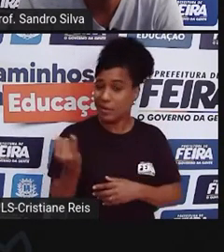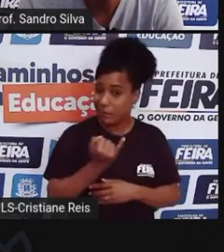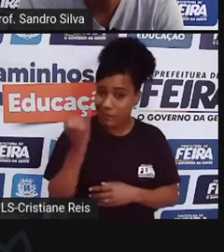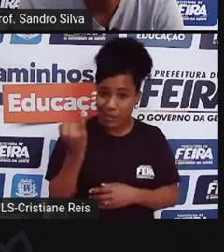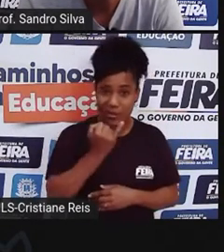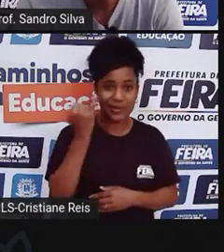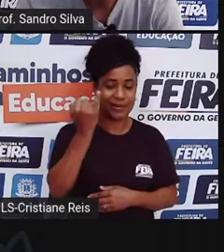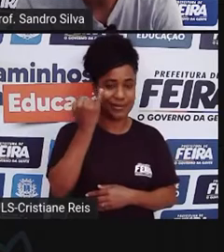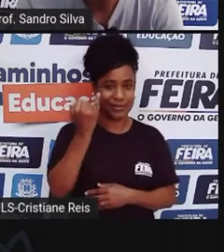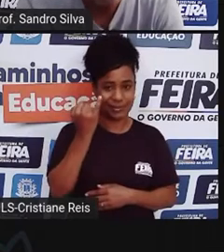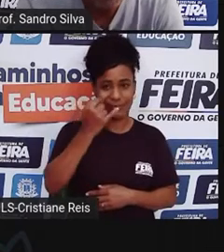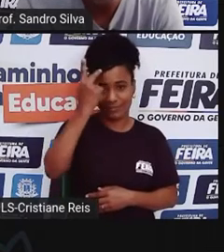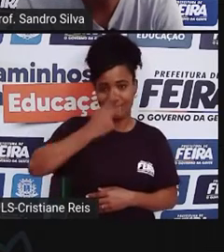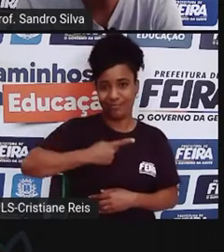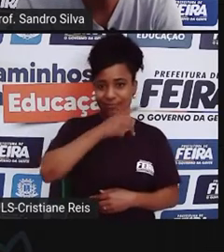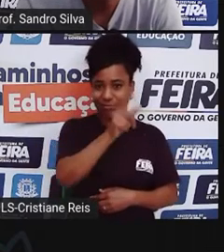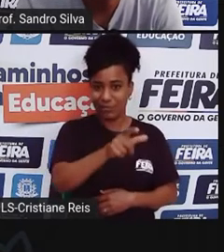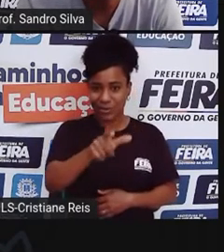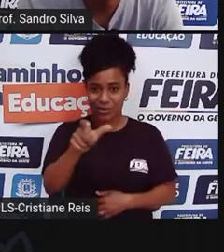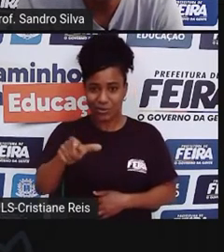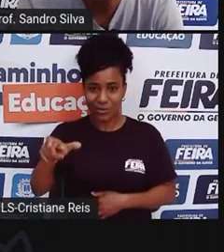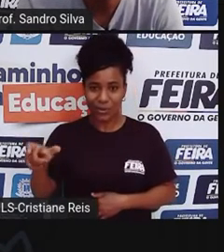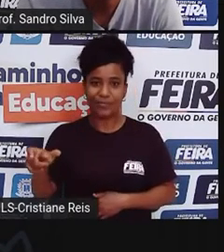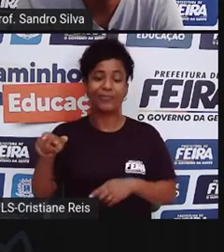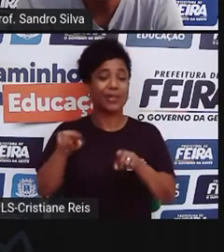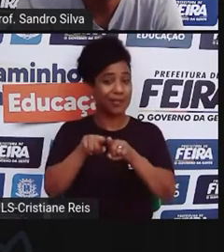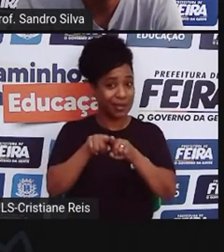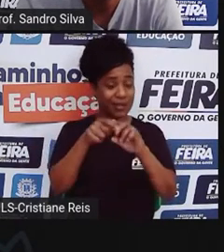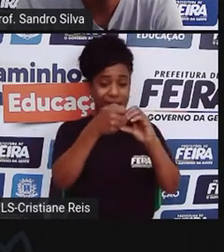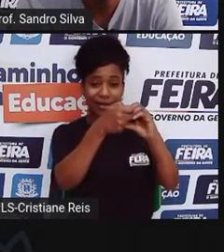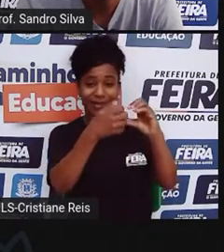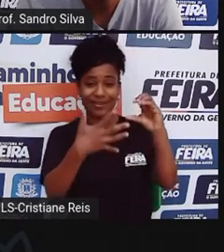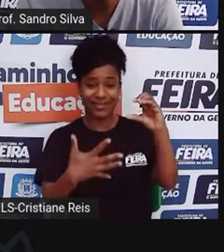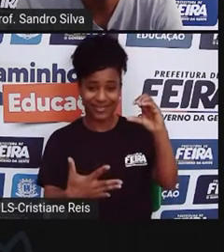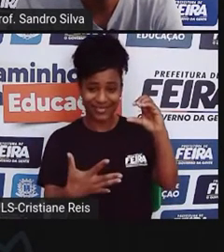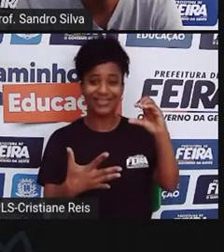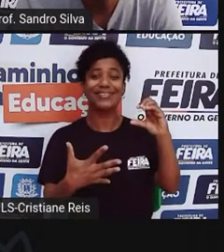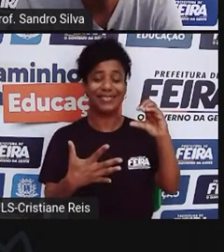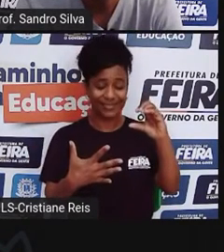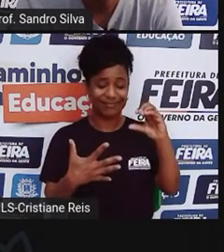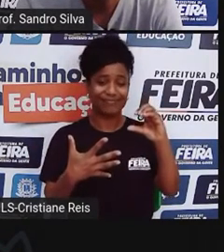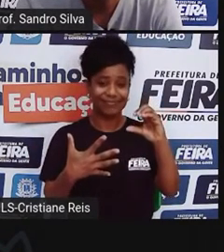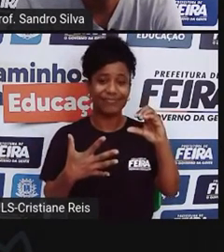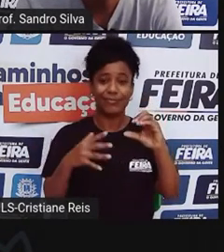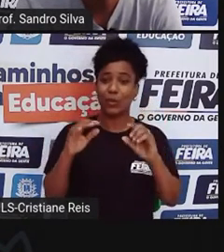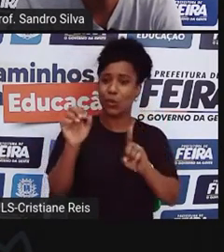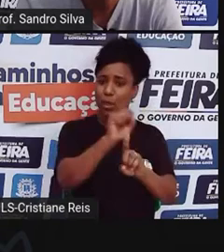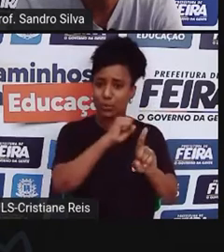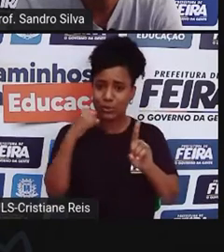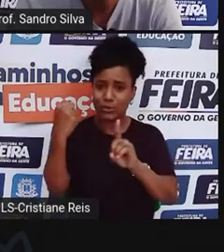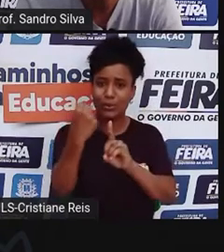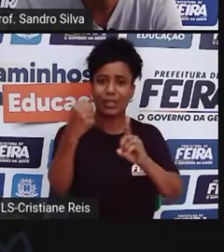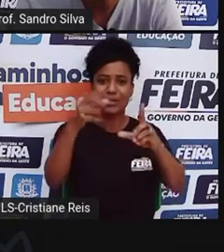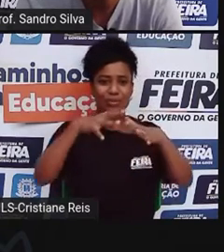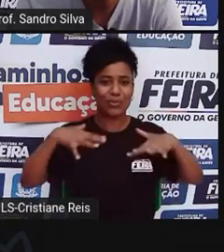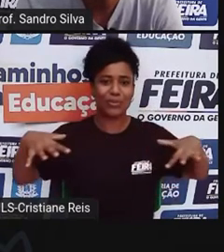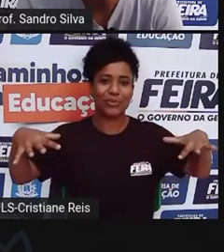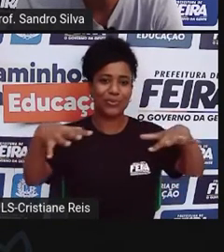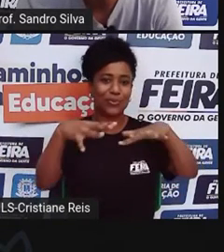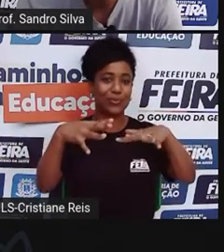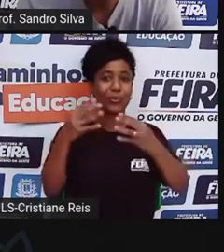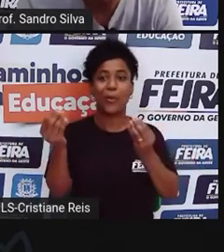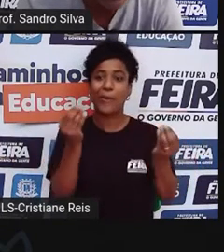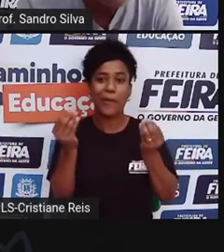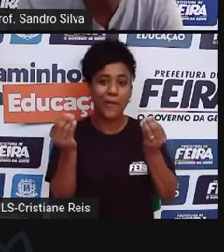uma civilização, né? Ela Exato. Traz aspectos que têm a ver assim, com a sociedade, com a forma como as pessoas se comportam,